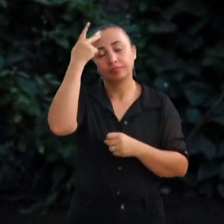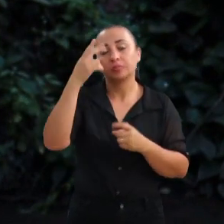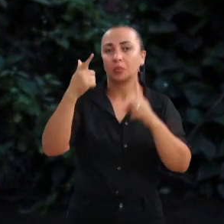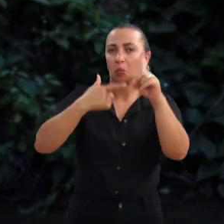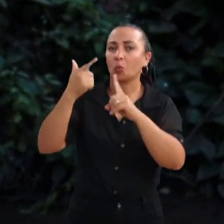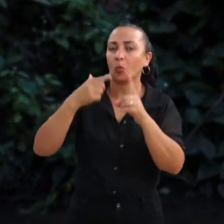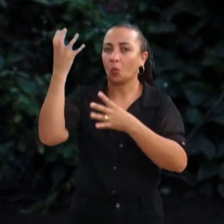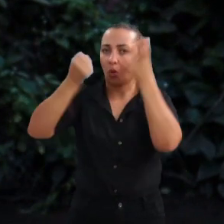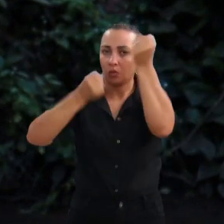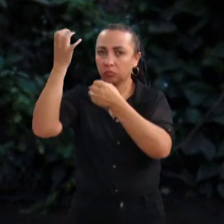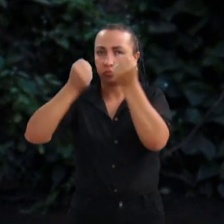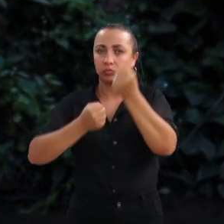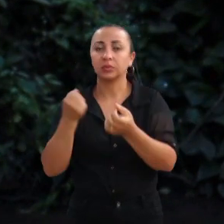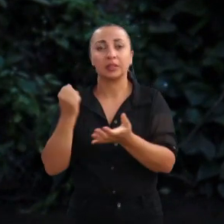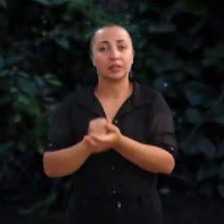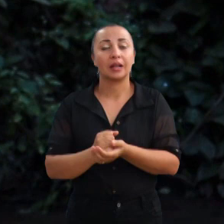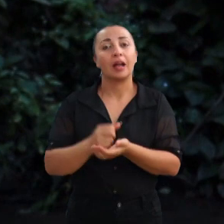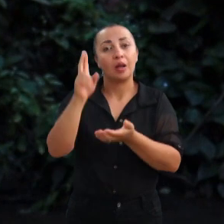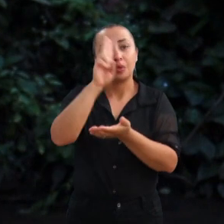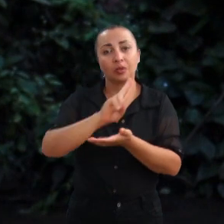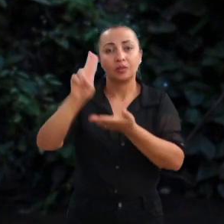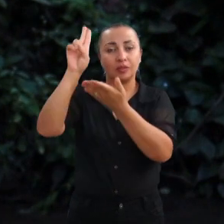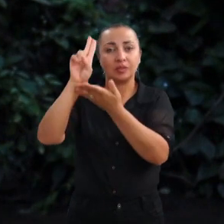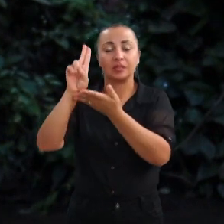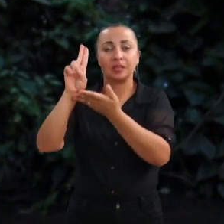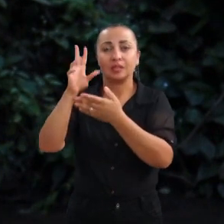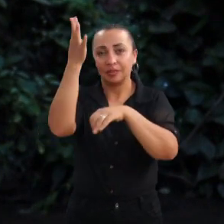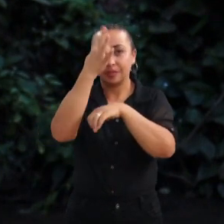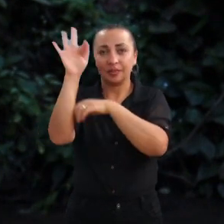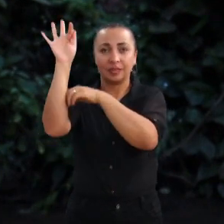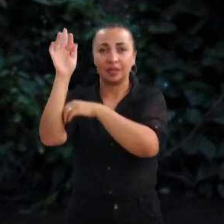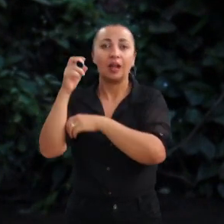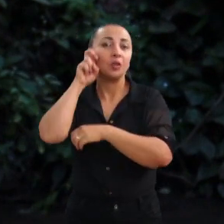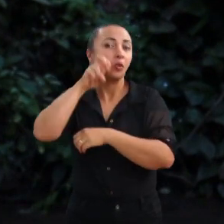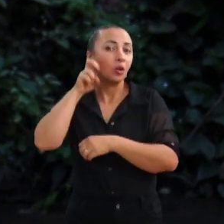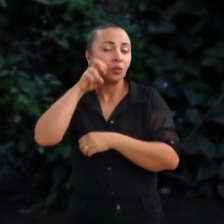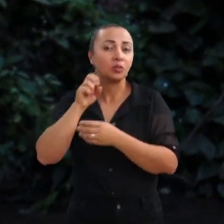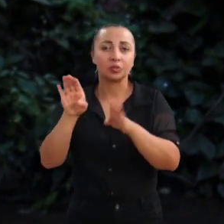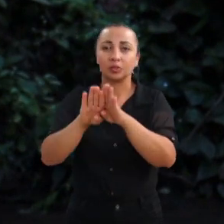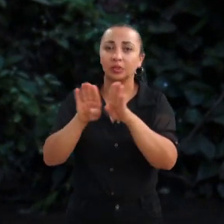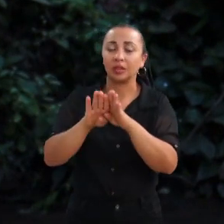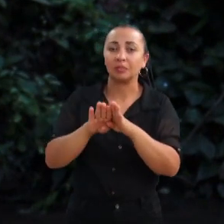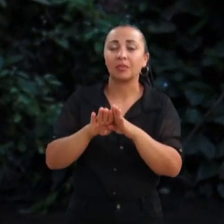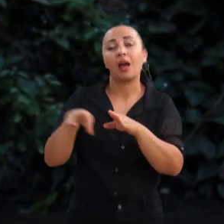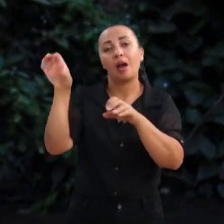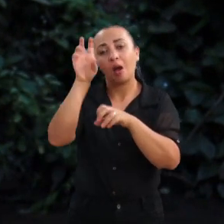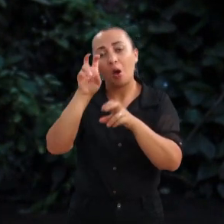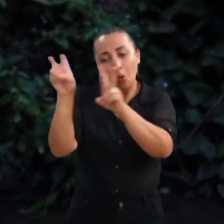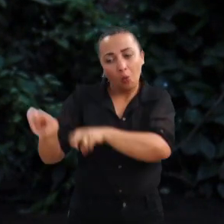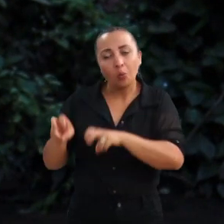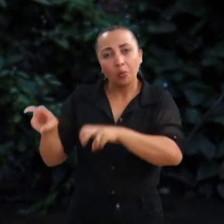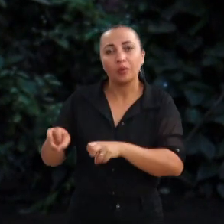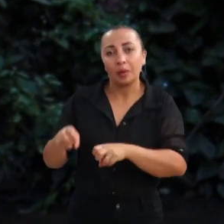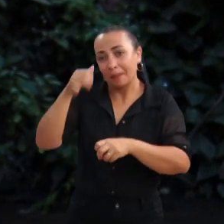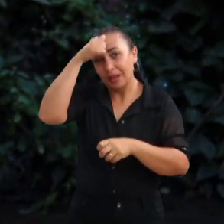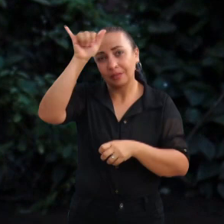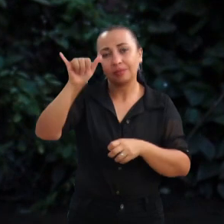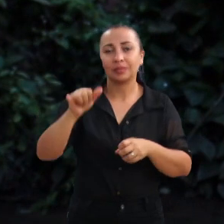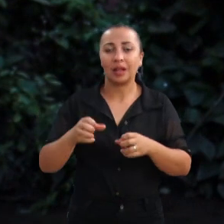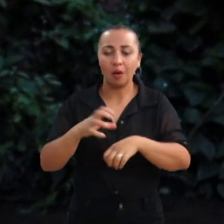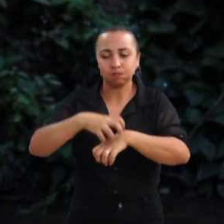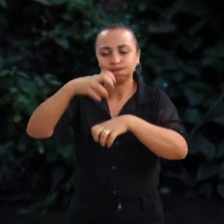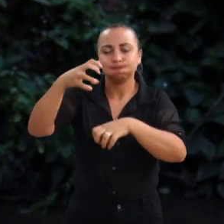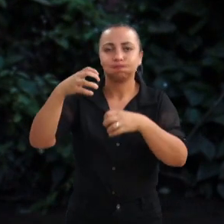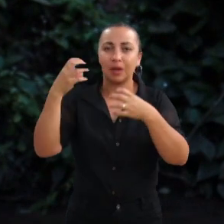esse intuito que as universidades federais do Rio Grande do Norte e a Rural do Semiárido desenvolveram um antisséptico natural para evitar